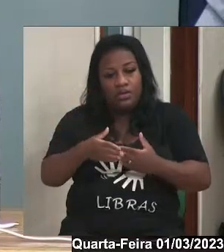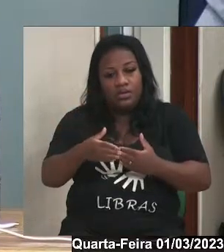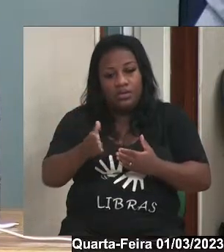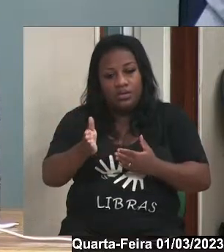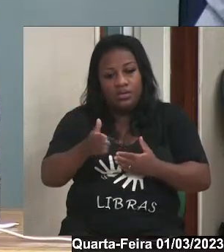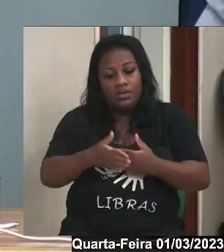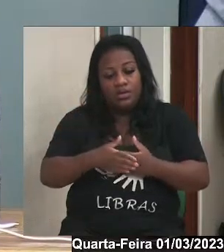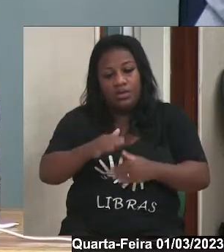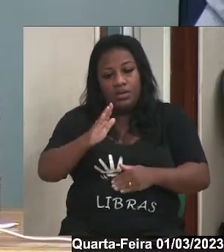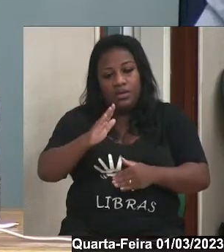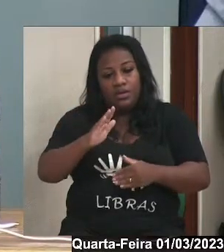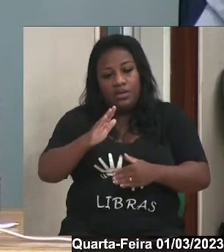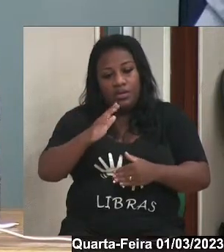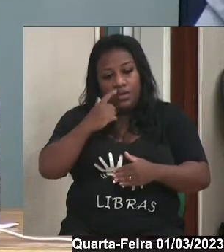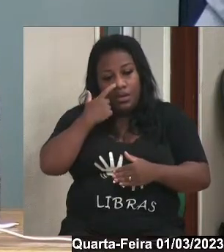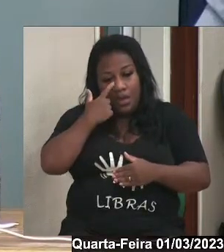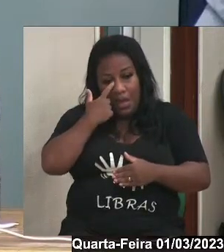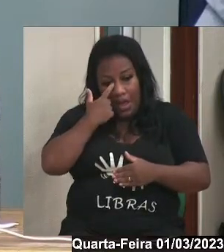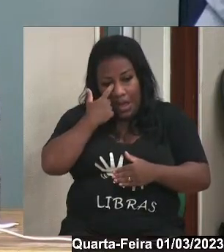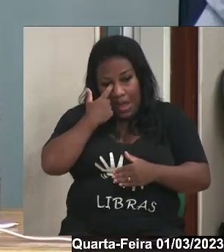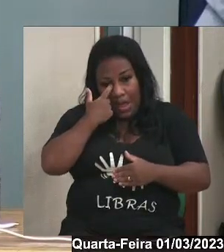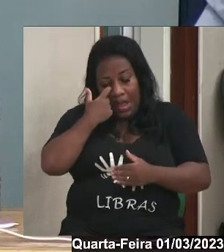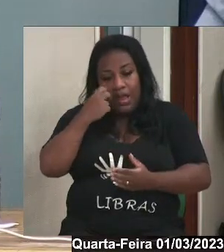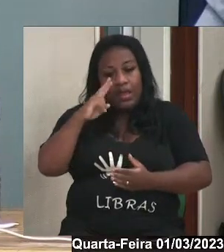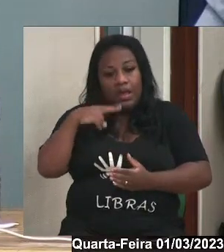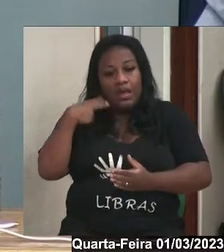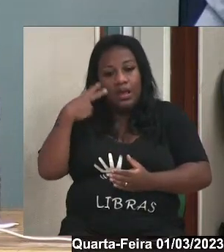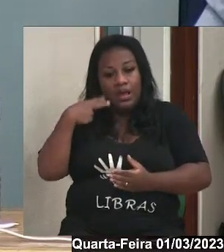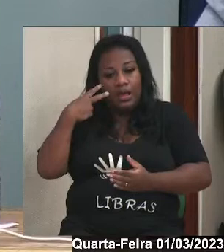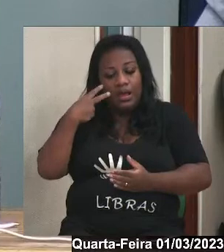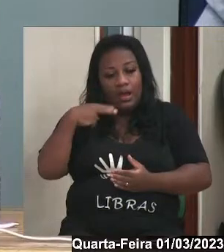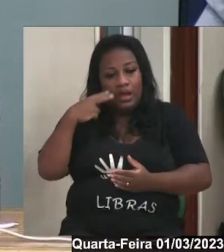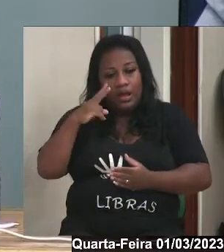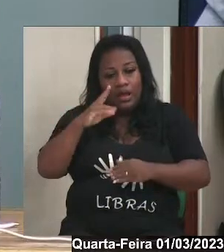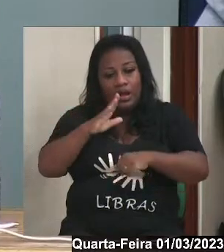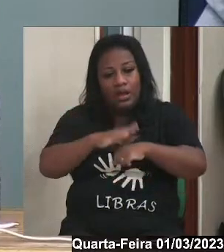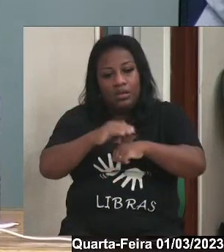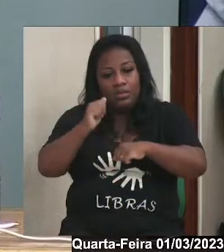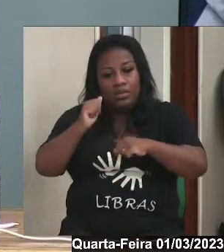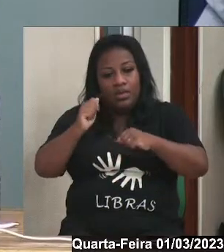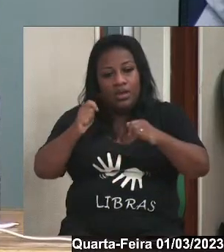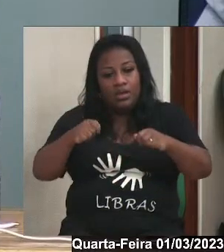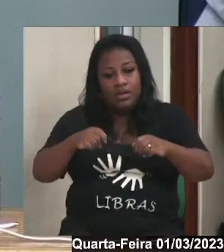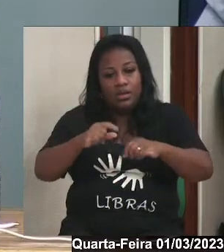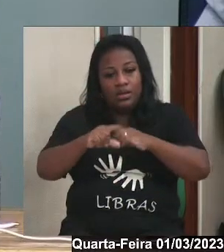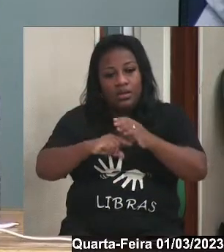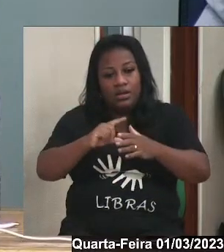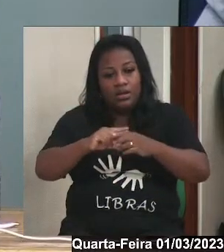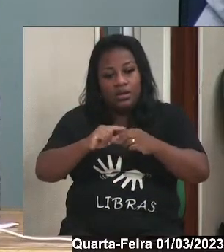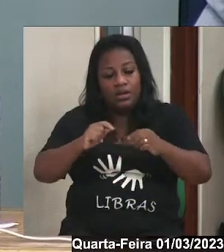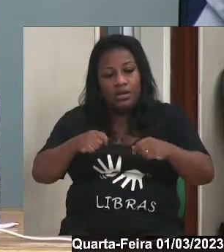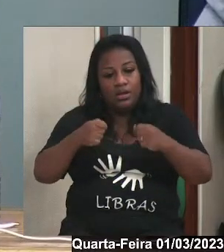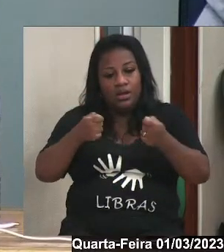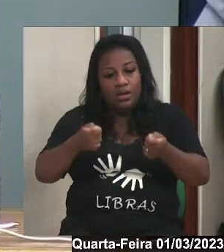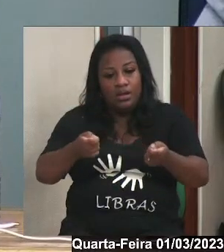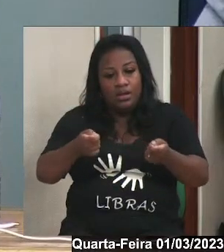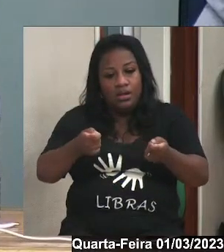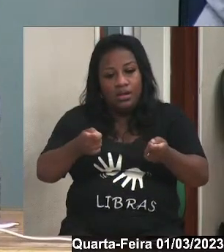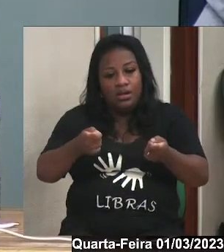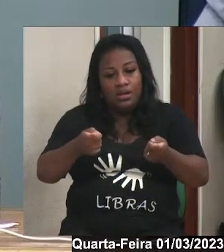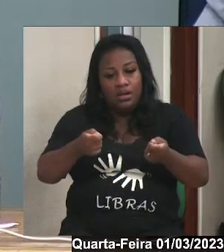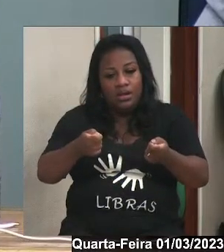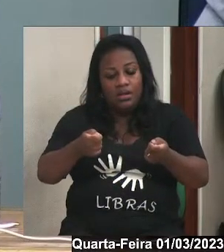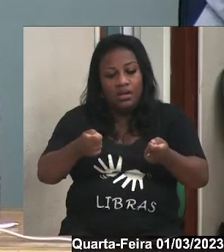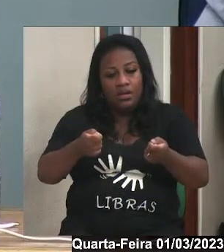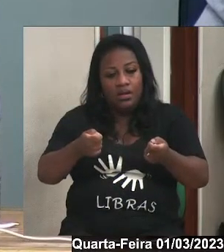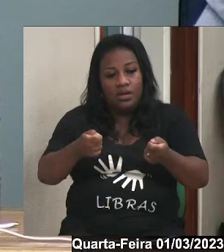homenagem à senhora Michelle Aparecida da Silva. O vereador Adalto Batista da Silva chamou para entregar a homenagem à senhora Divina Miranda